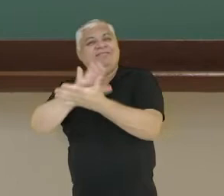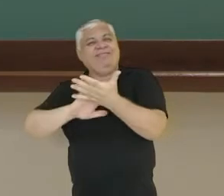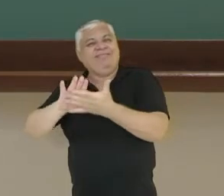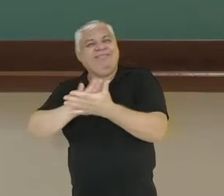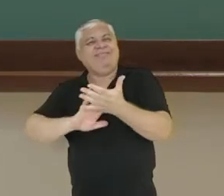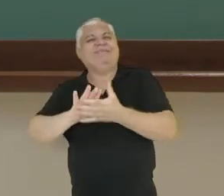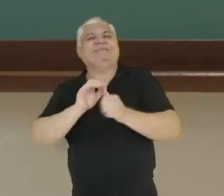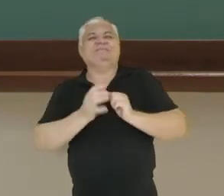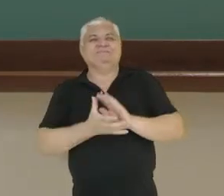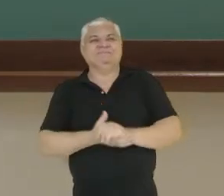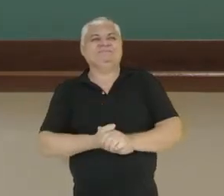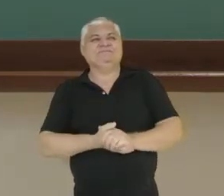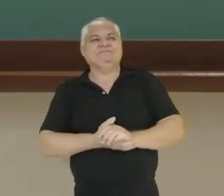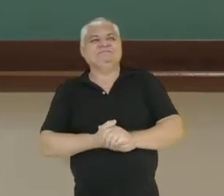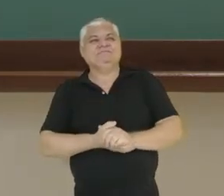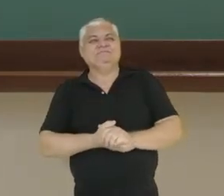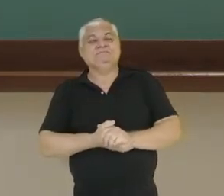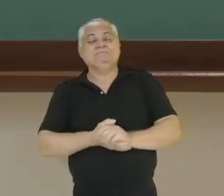da medicina.